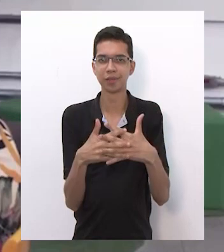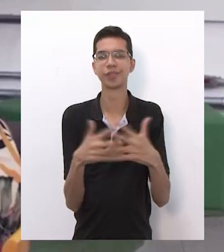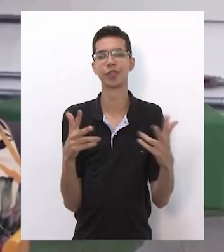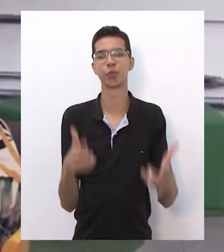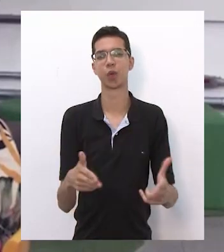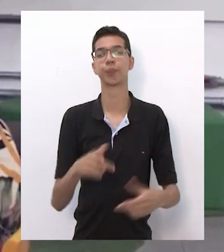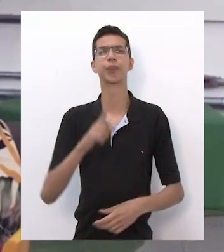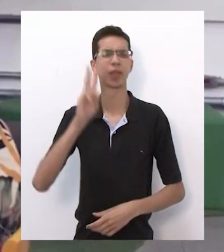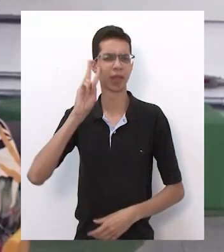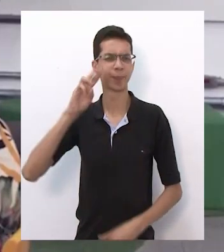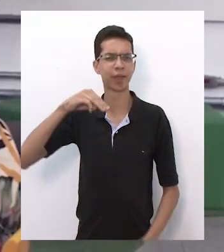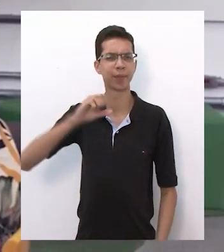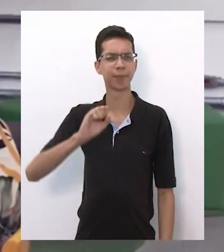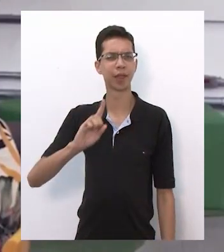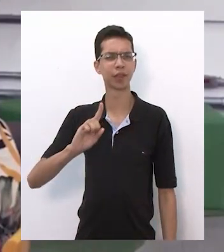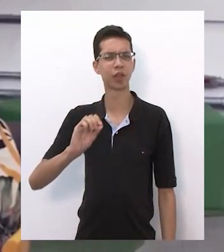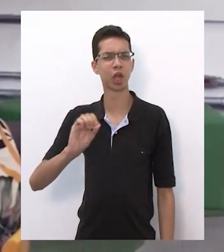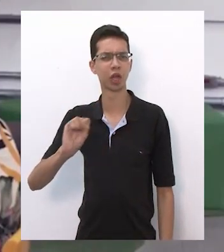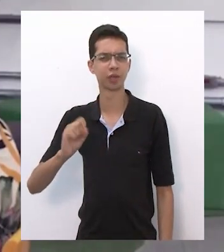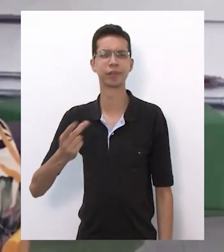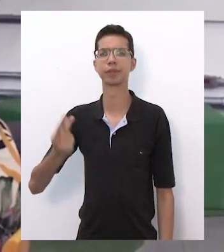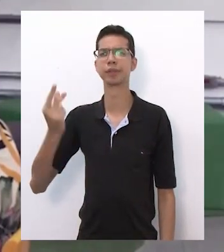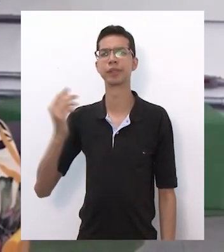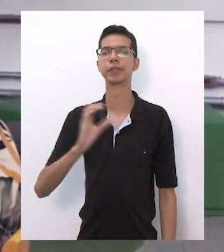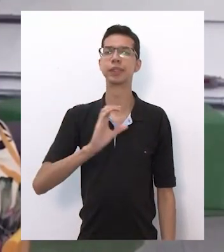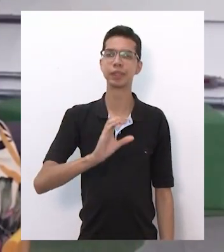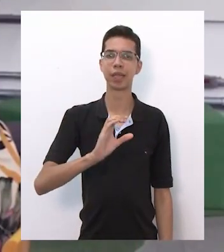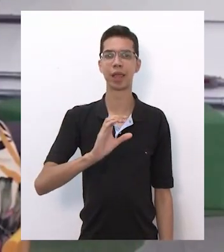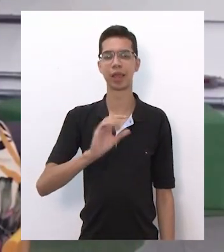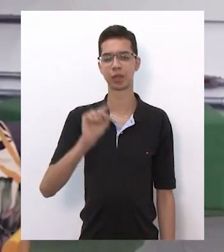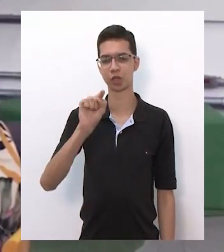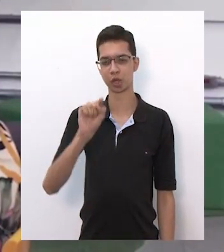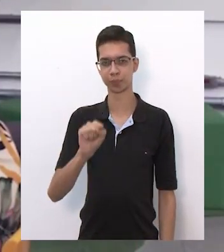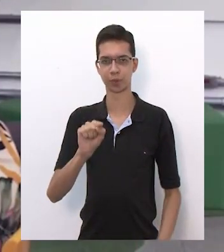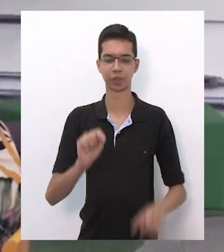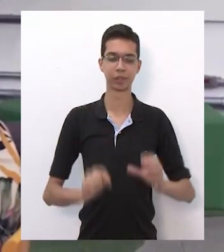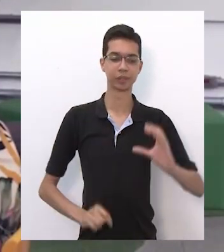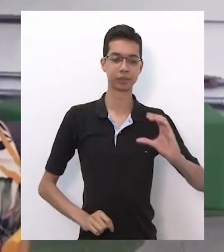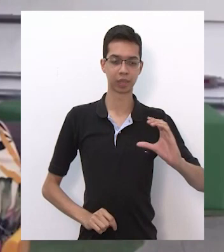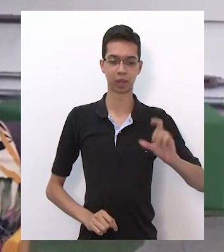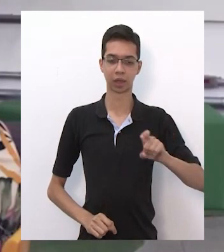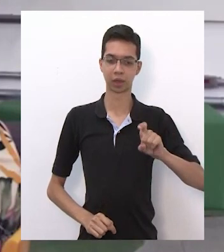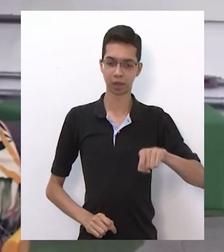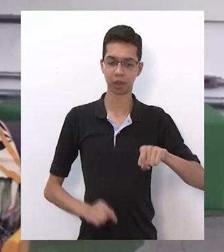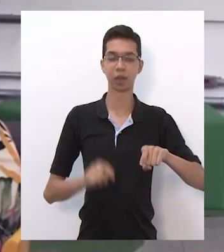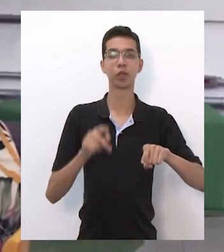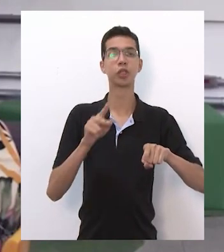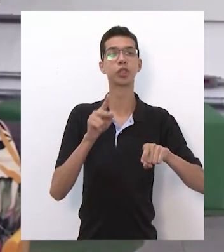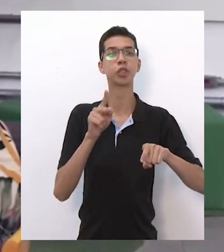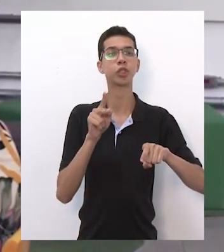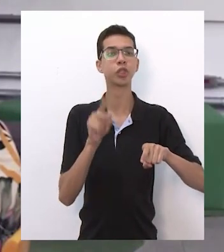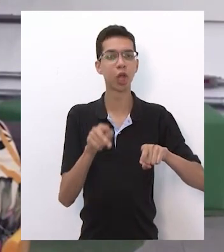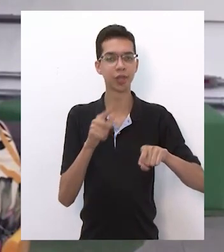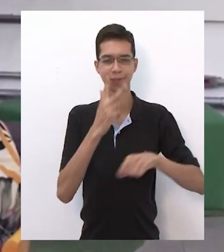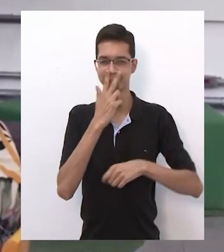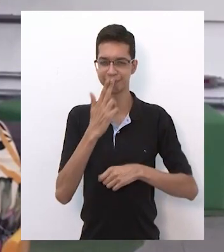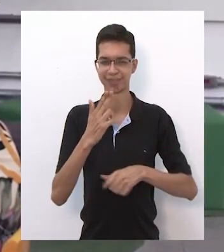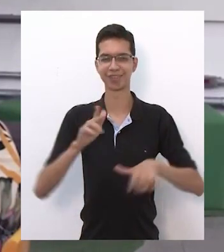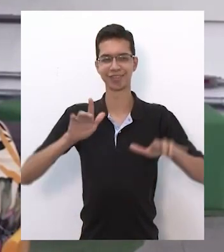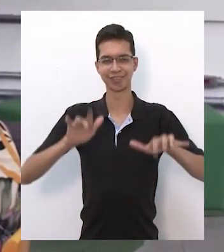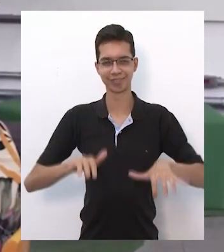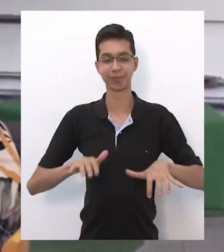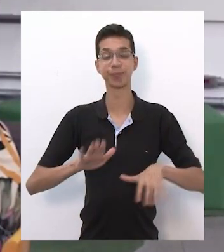pontos, barra, barra, aquelas... É esse tipo de pensamento, de lógica que a gente vai fazer aqui, só que como se fosse um quebra-cabeça, de uma forma muito